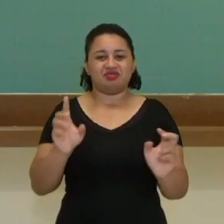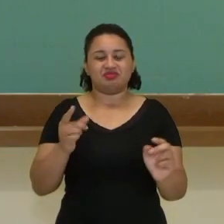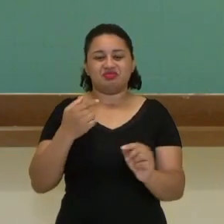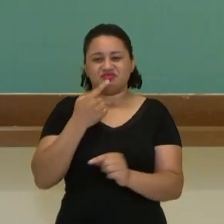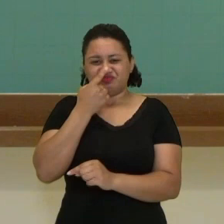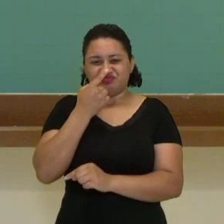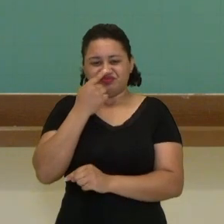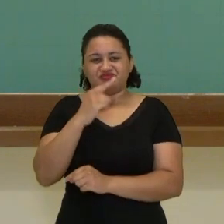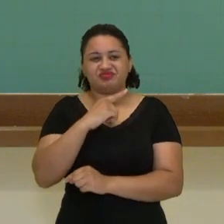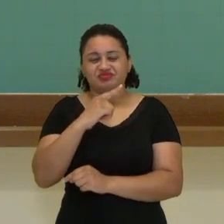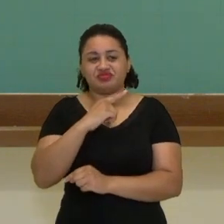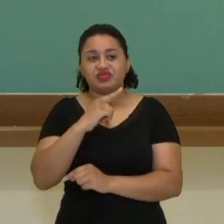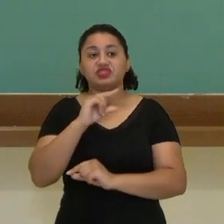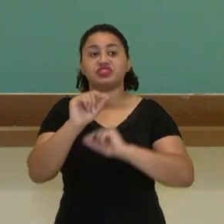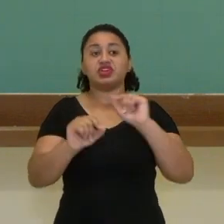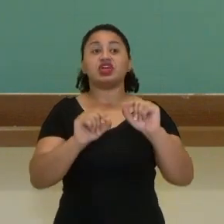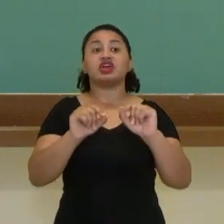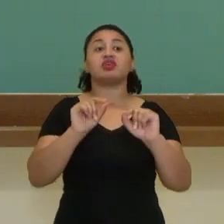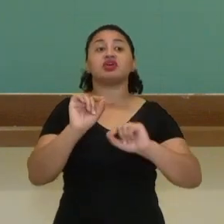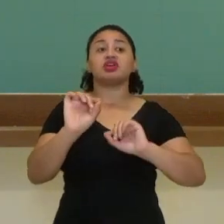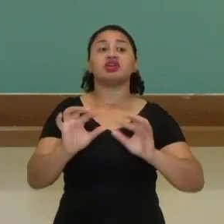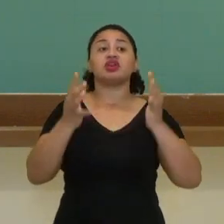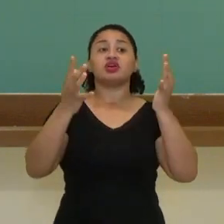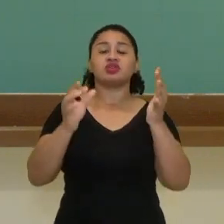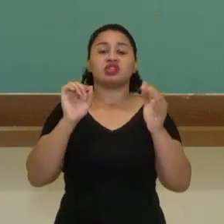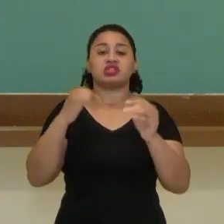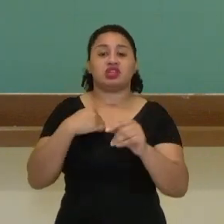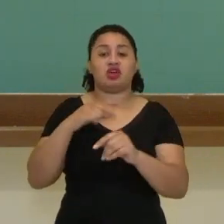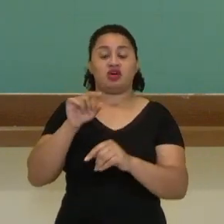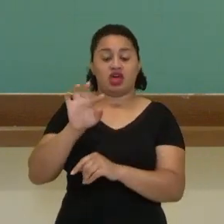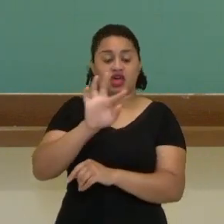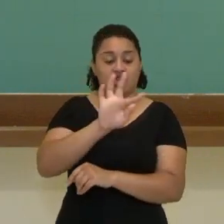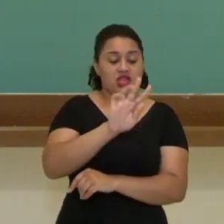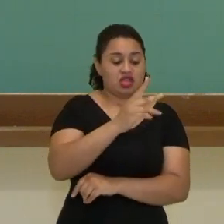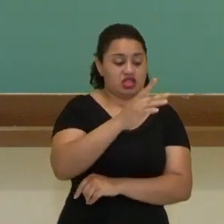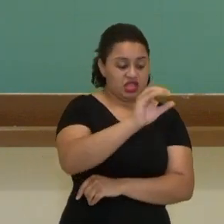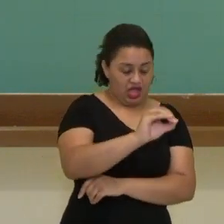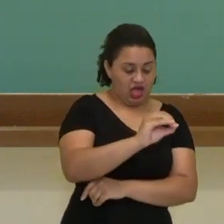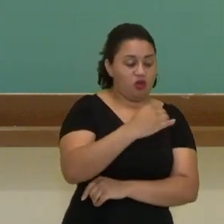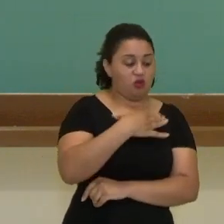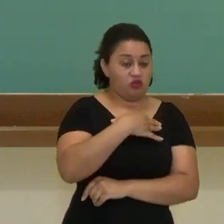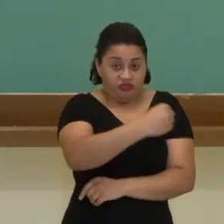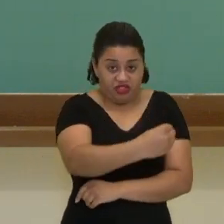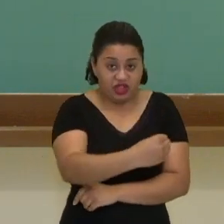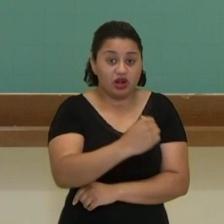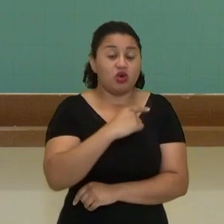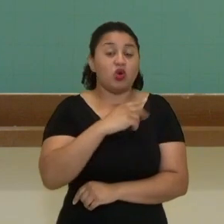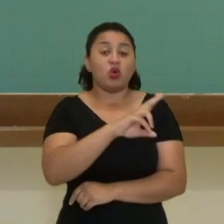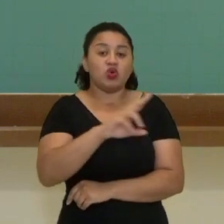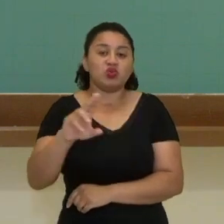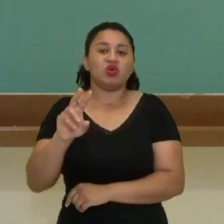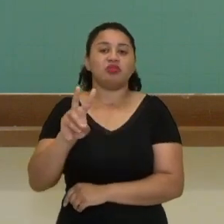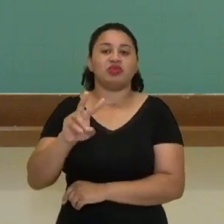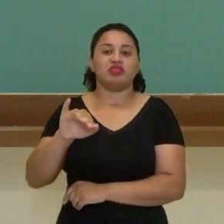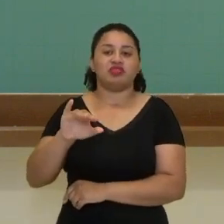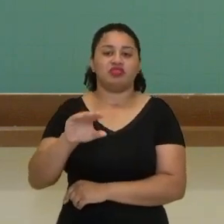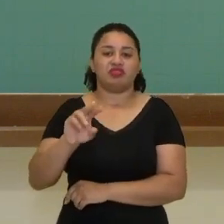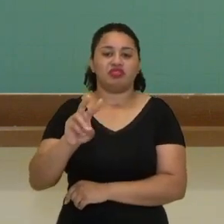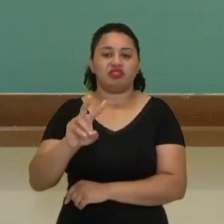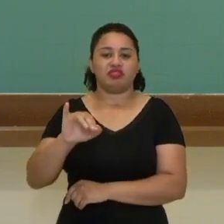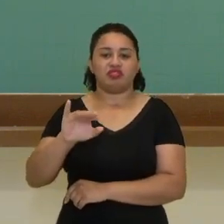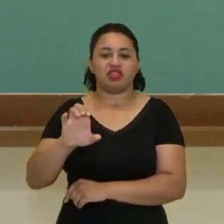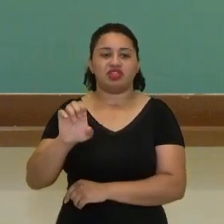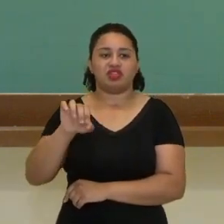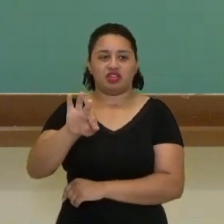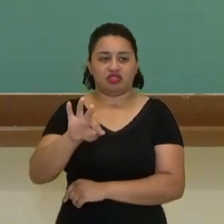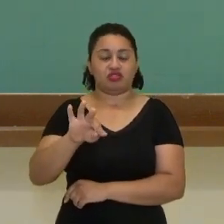Theo deu o nome do próprio filho de Vincent. E Theo, depois que viu que Vincent acabou morrendo, depois